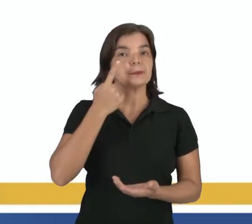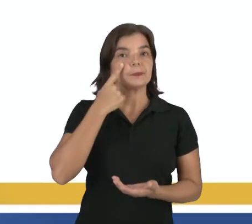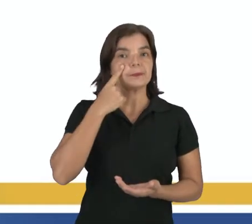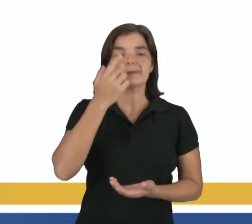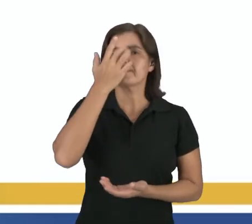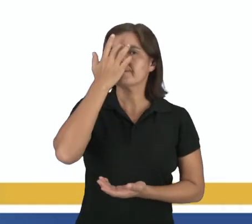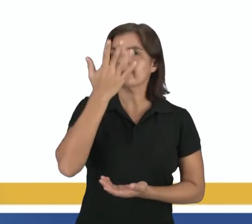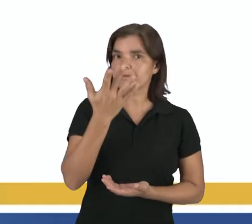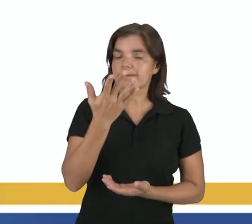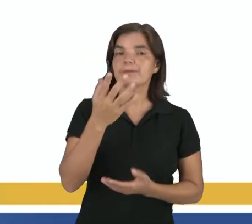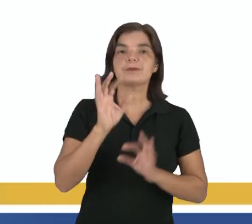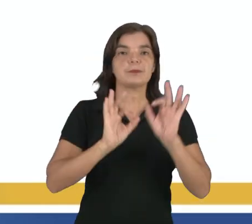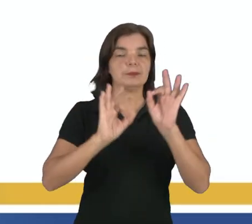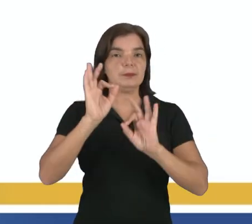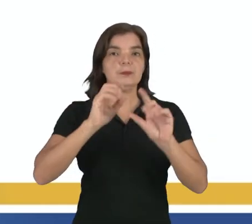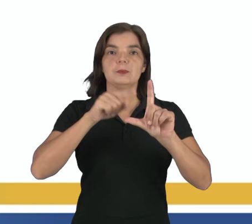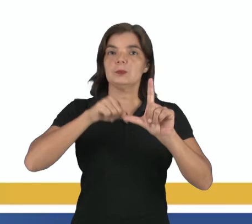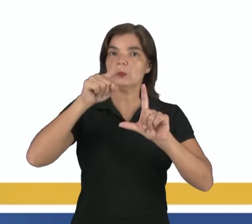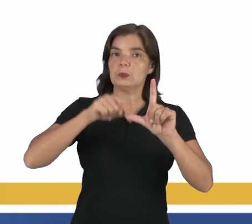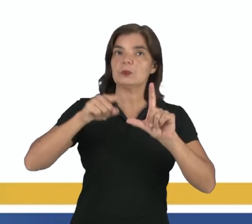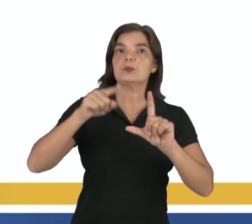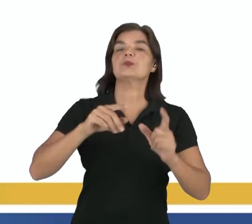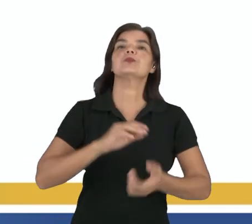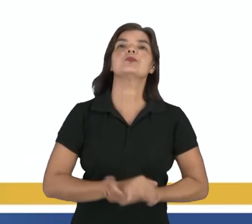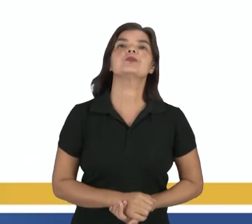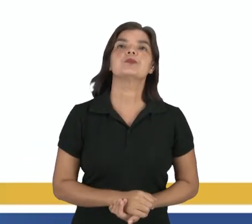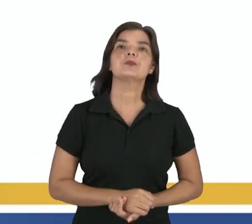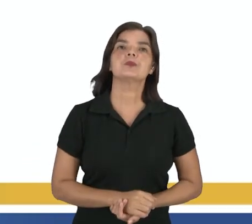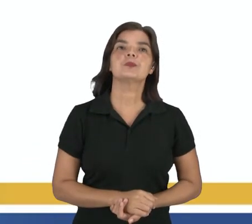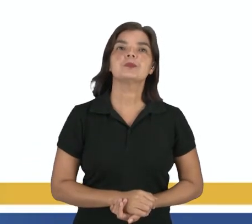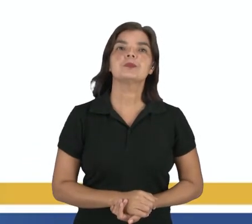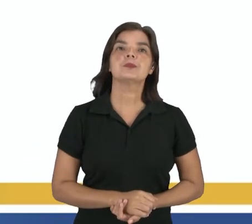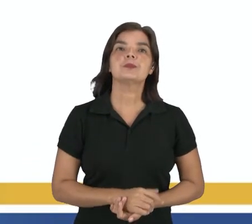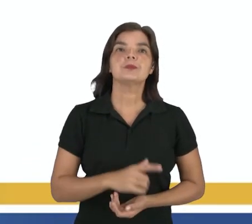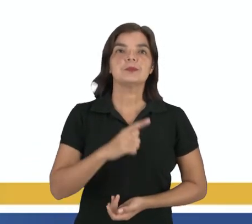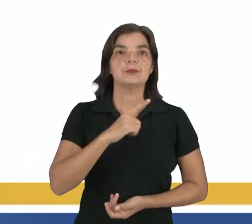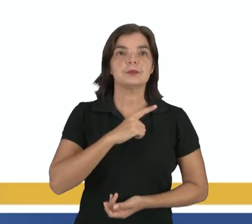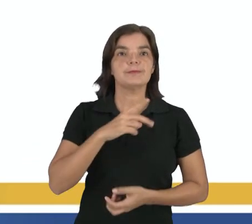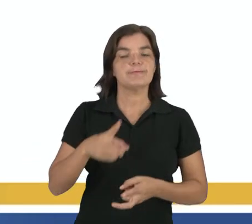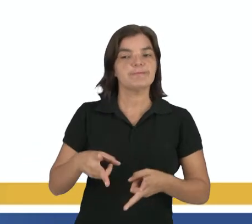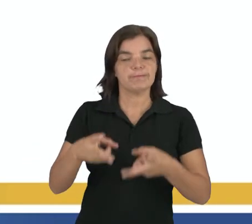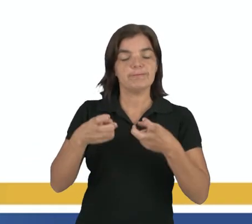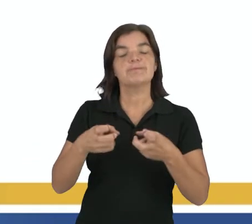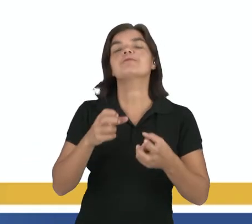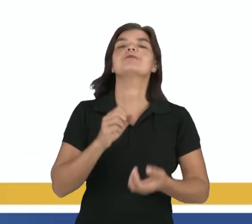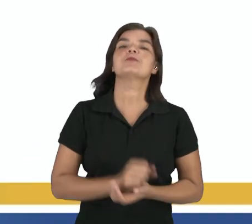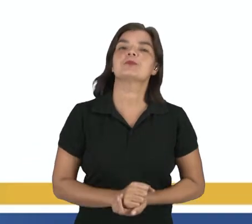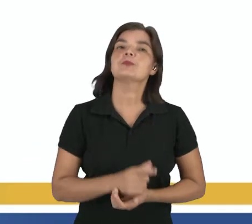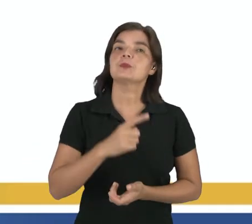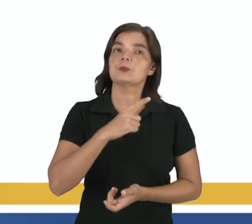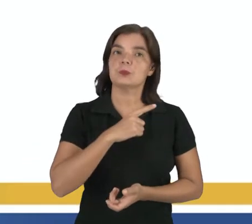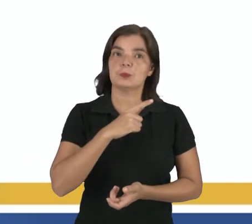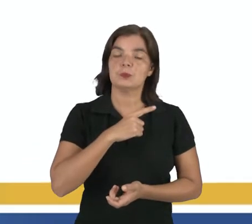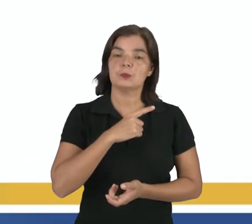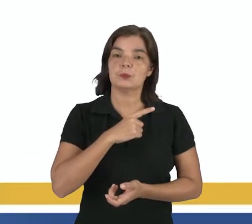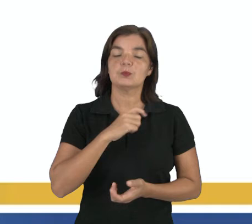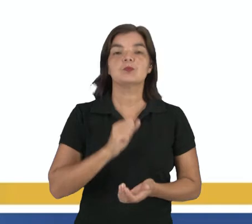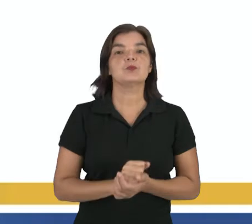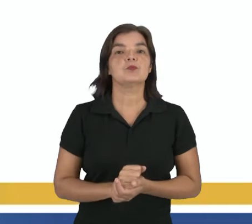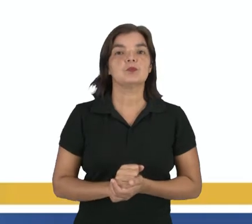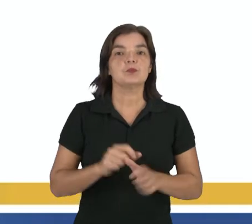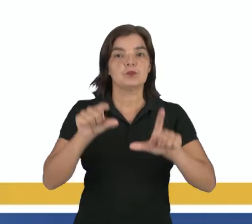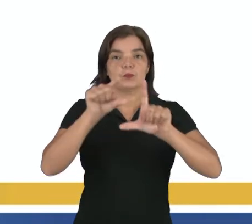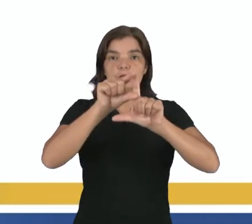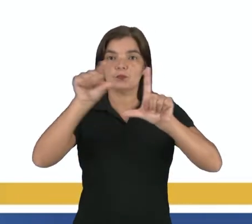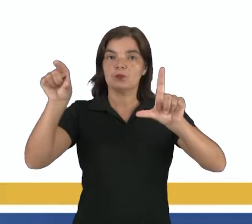isso fica fácil nós construirmos o gráfico de barra. Então, nesse caso, vocês vão perceber que nós temos aí um gráfico